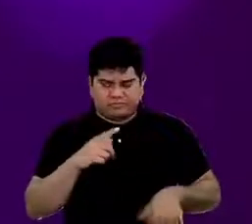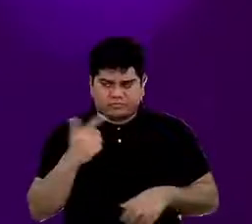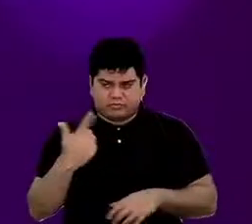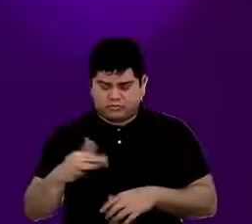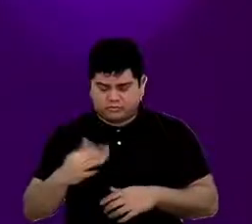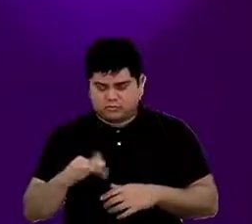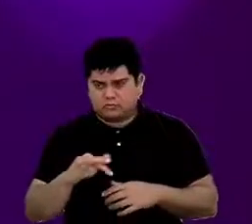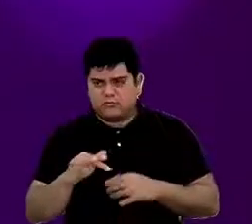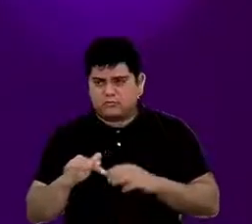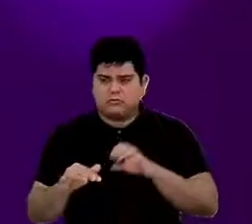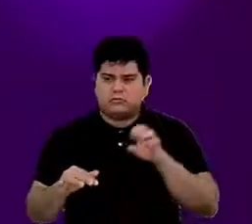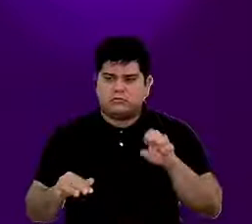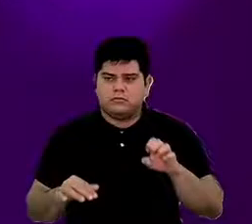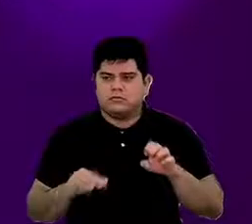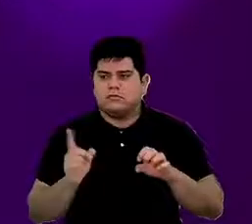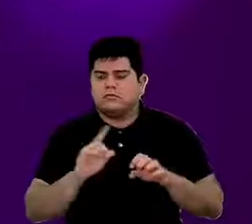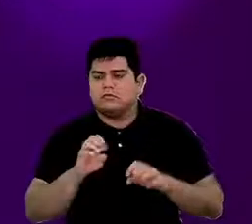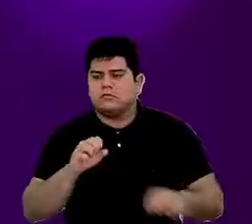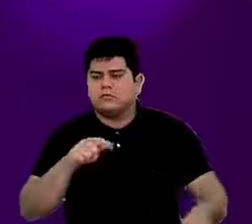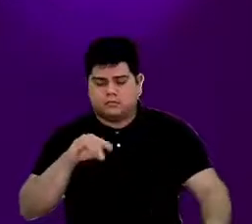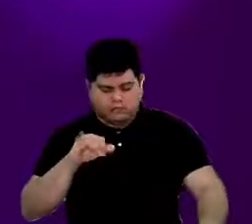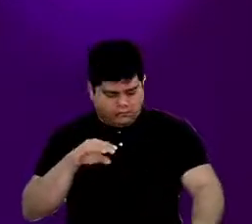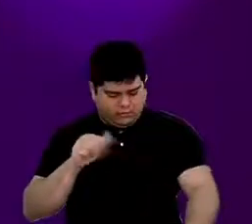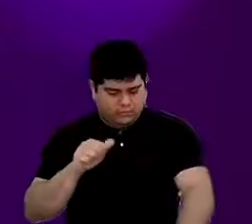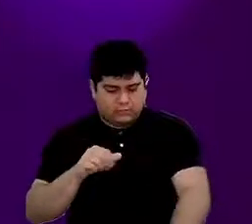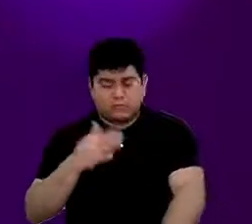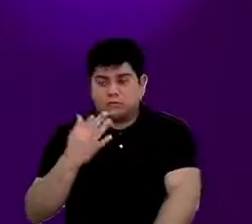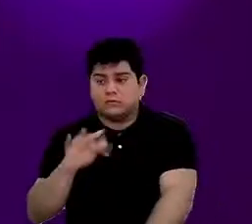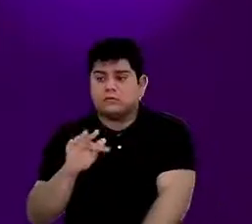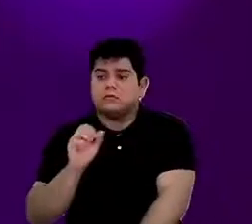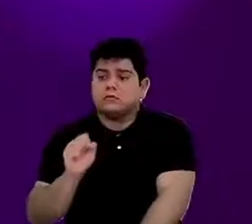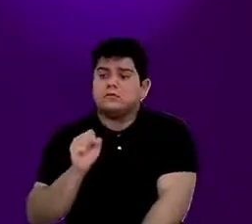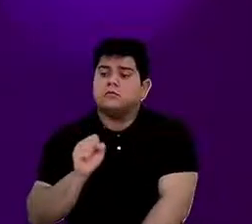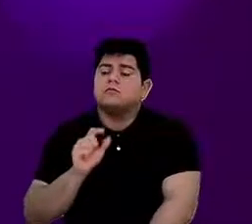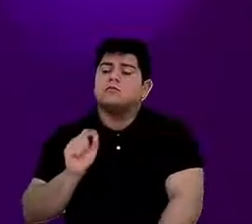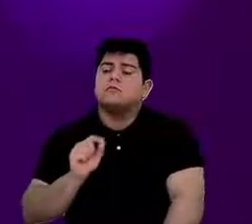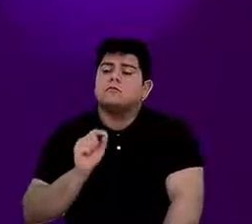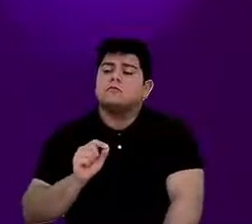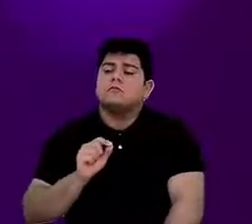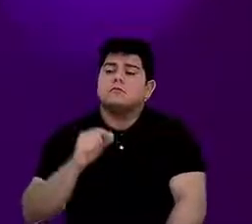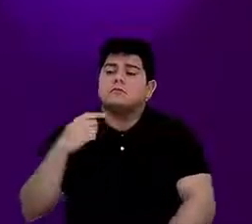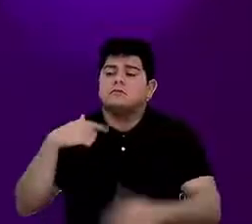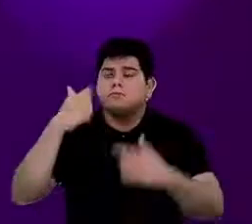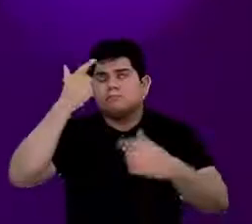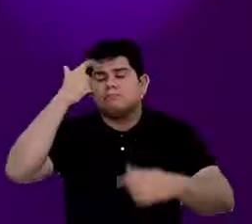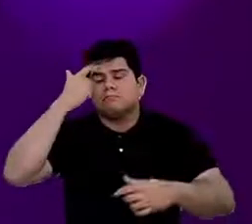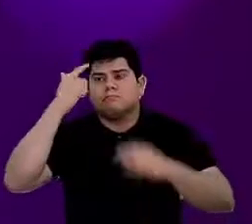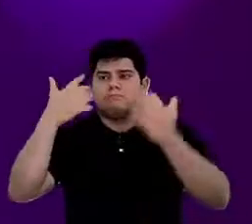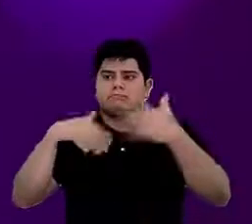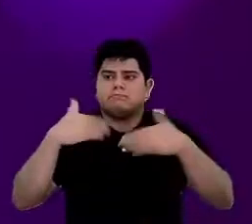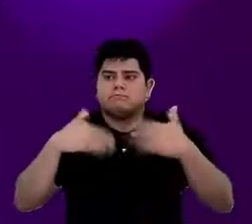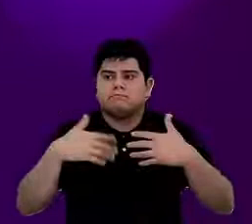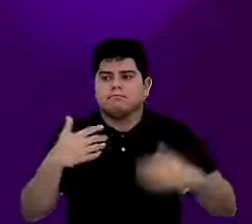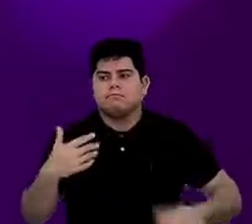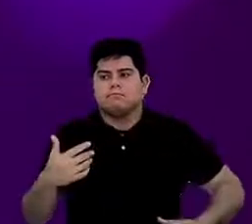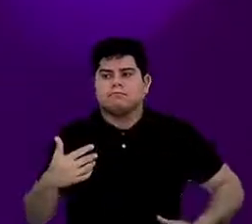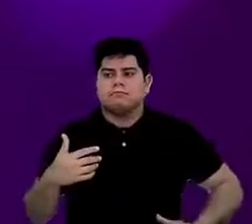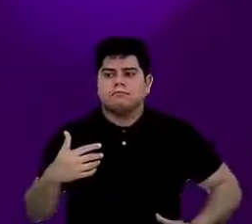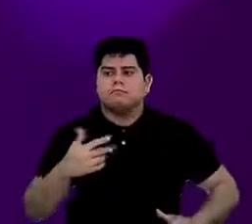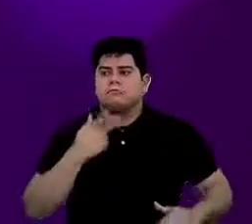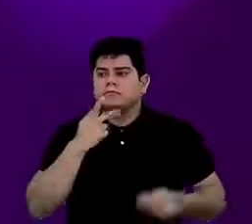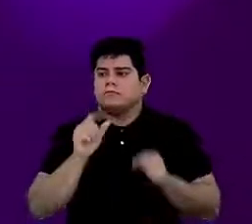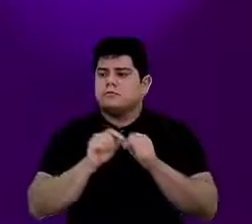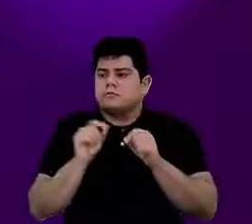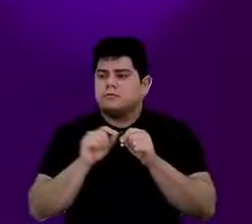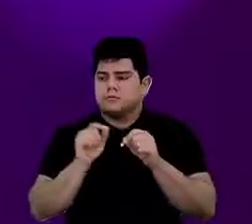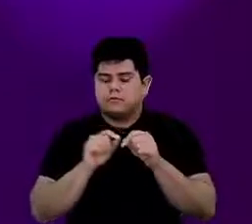é isquêmica, essa dor pode ser de um componente psicológico, psiquiátrico, mas quando a gente faz a